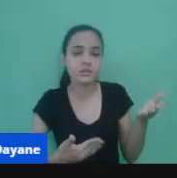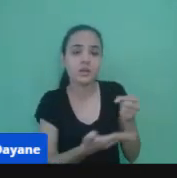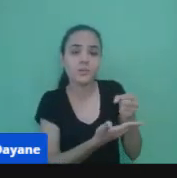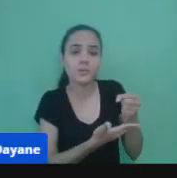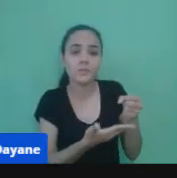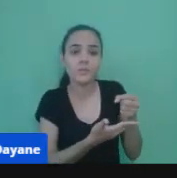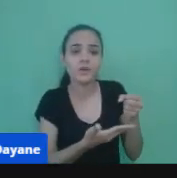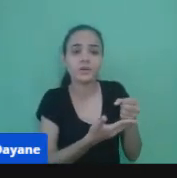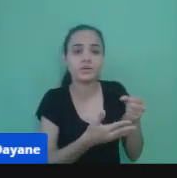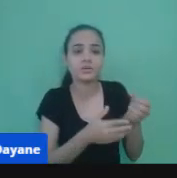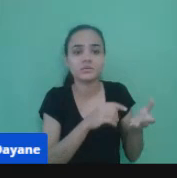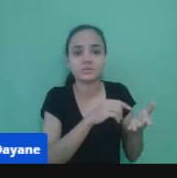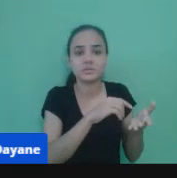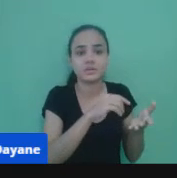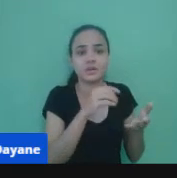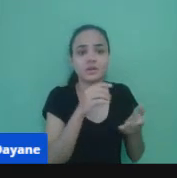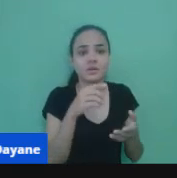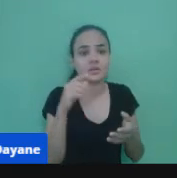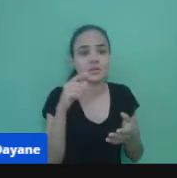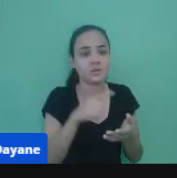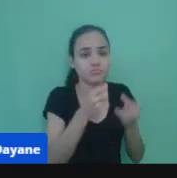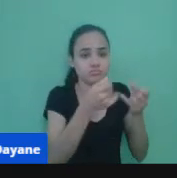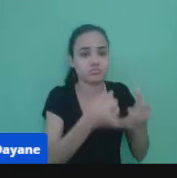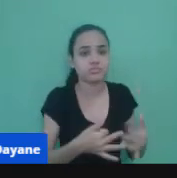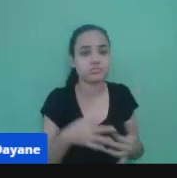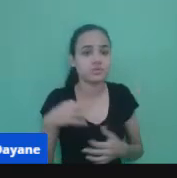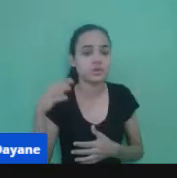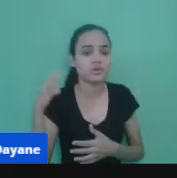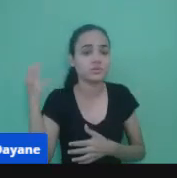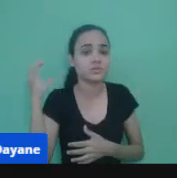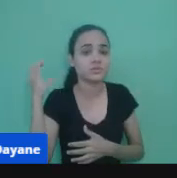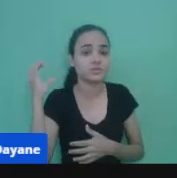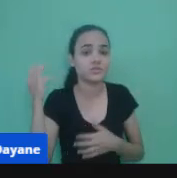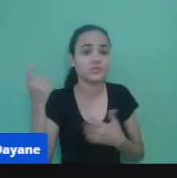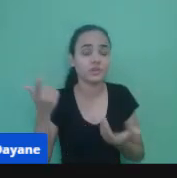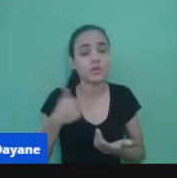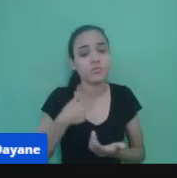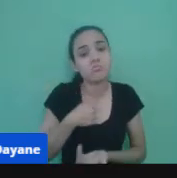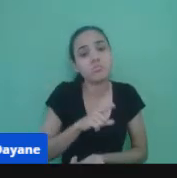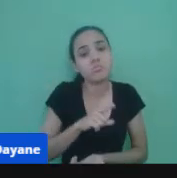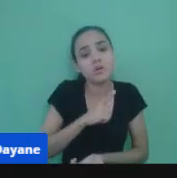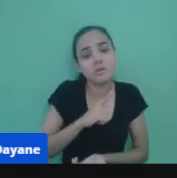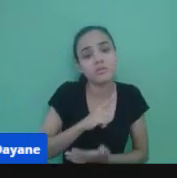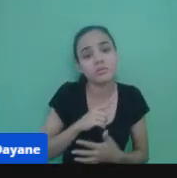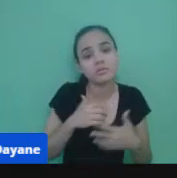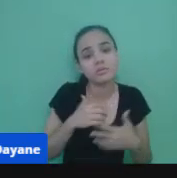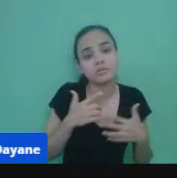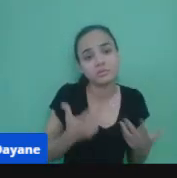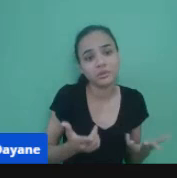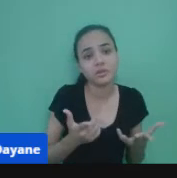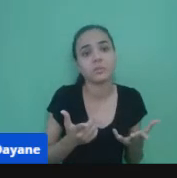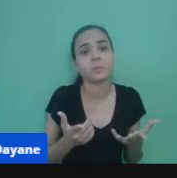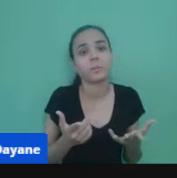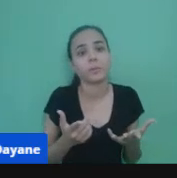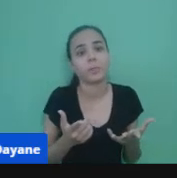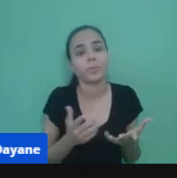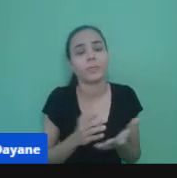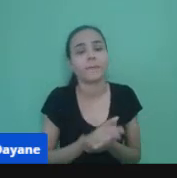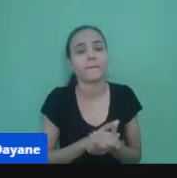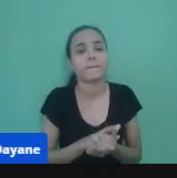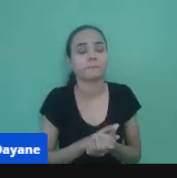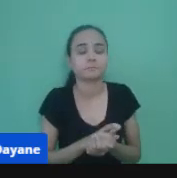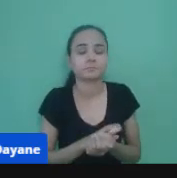tenho essa dissertação, é só vocês solicitarem para a gente, pode solicitar aqui no chat, inclusive essa apresentação, se for